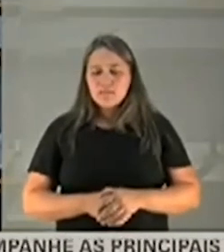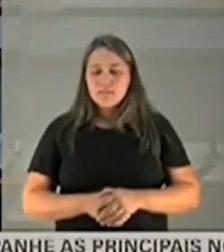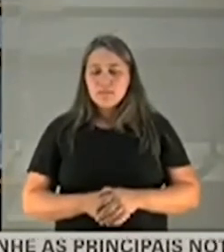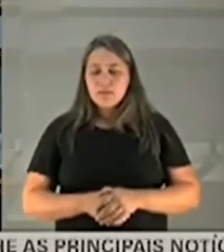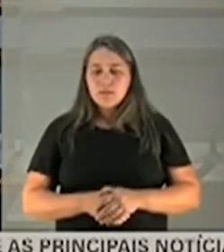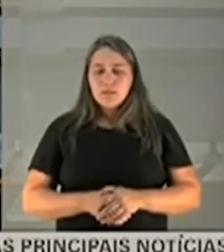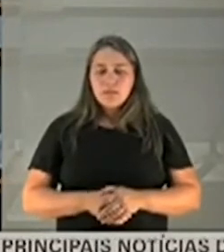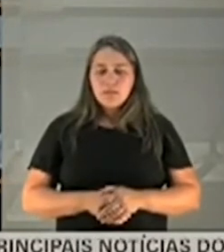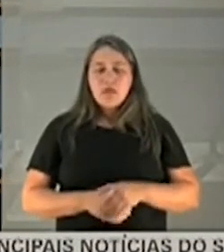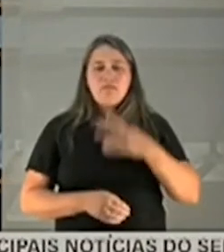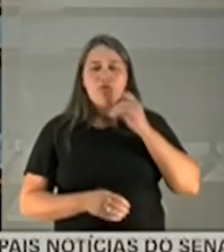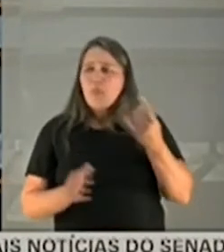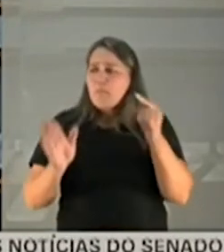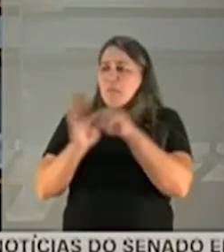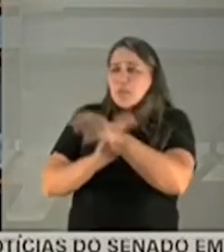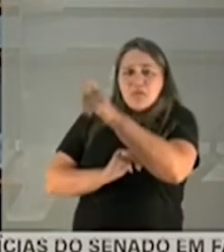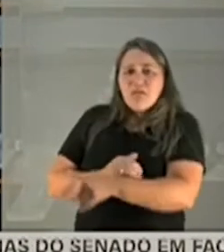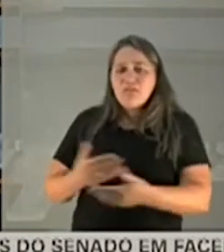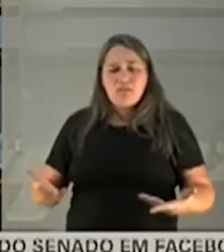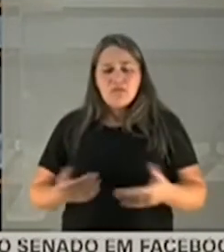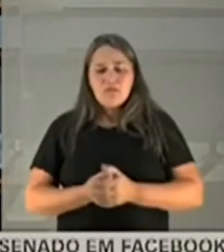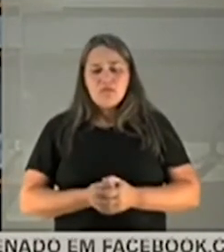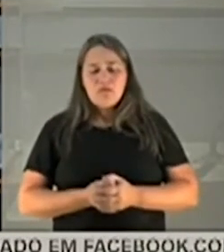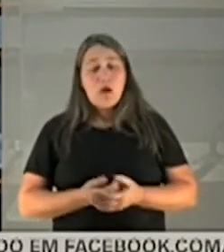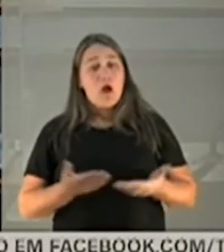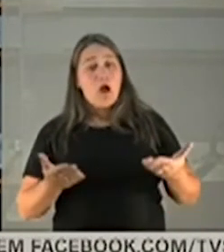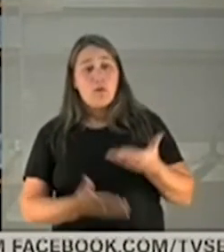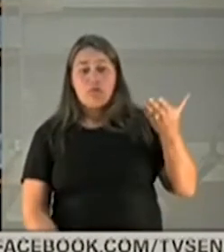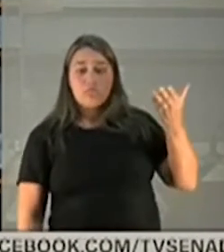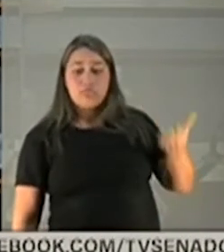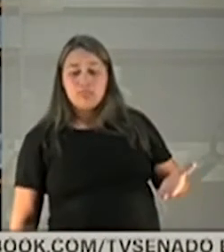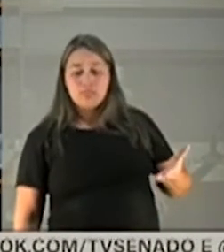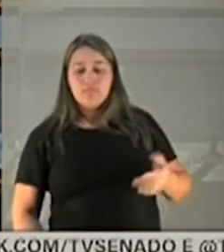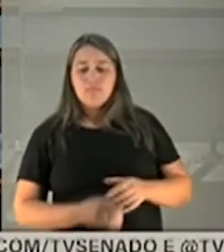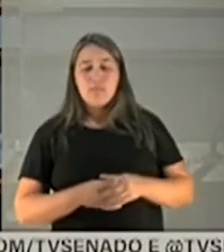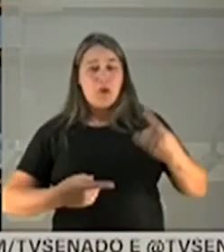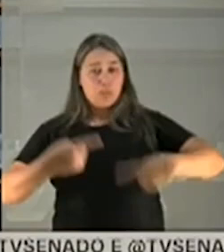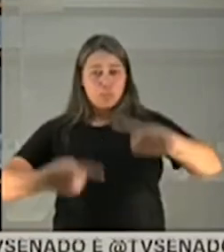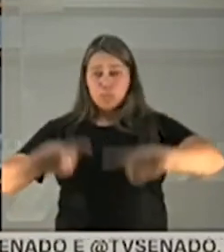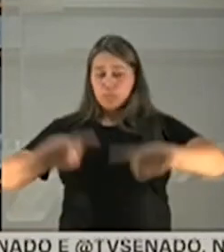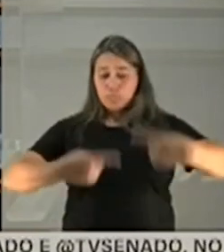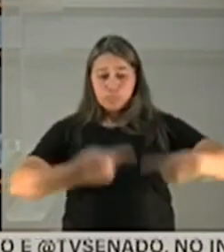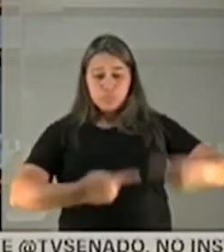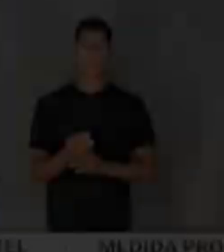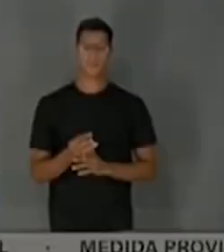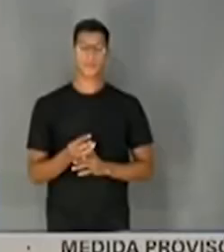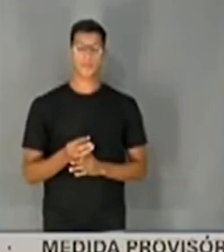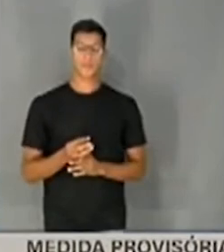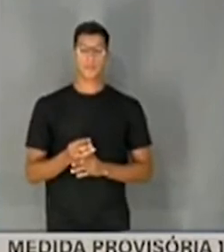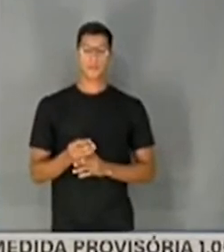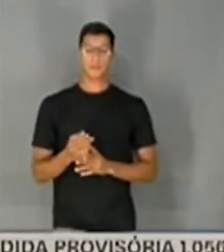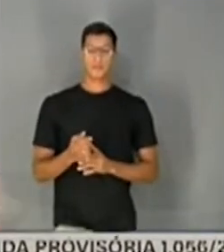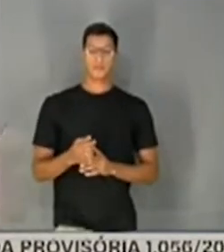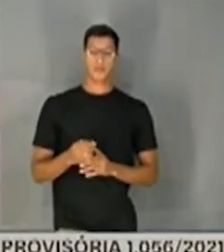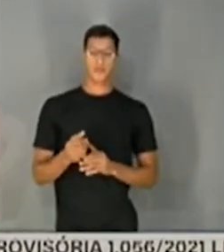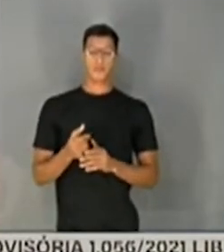ao líder, é perguntar a ele, ao presidente. Eu vou passar a palavra todos os outros autores de emenda ao senador do Ceará. Acerca da